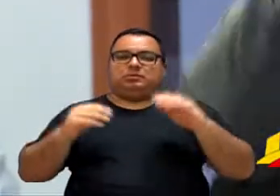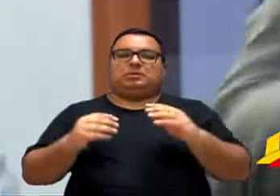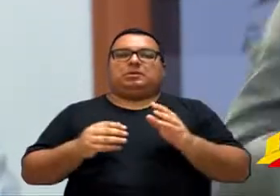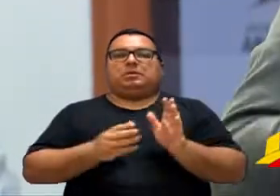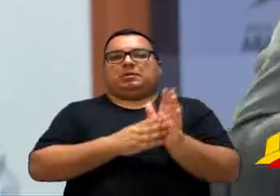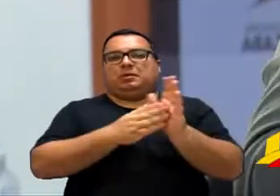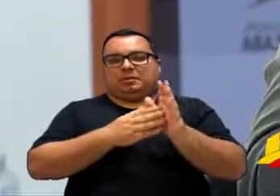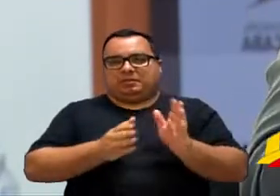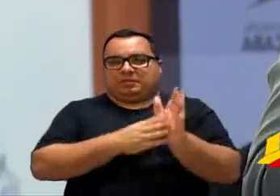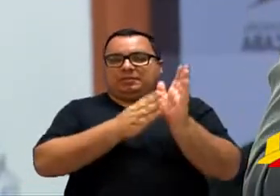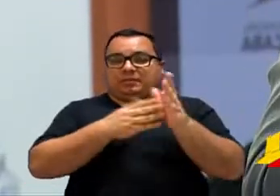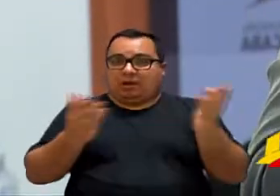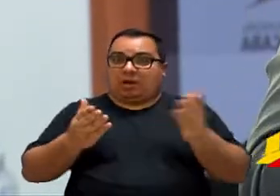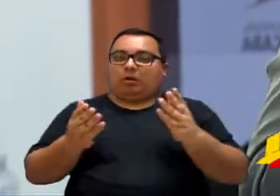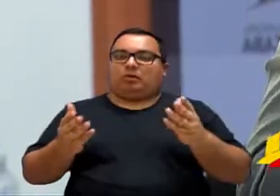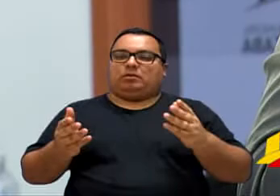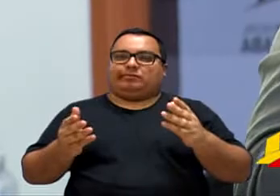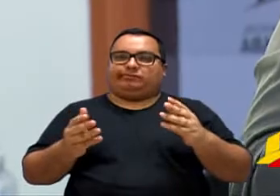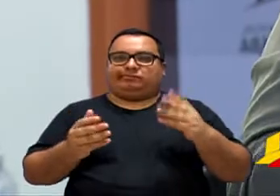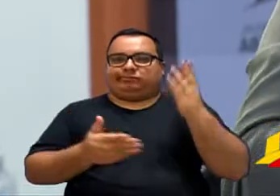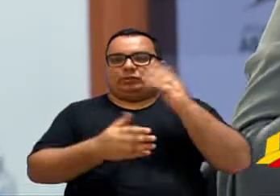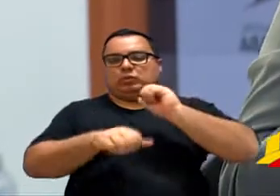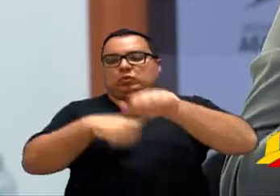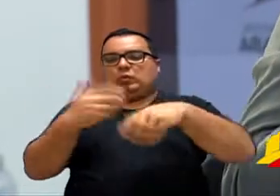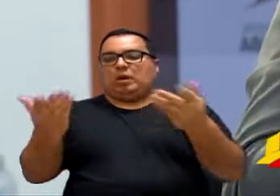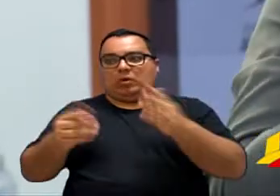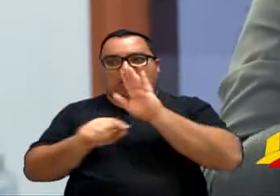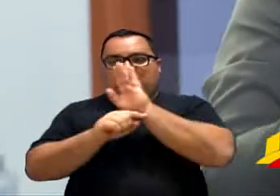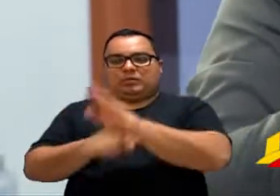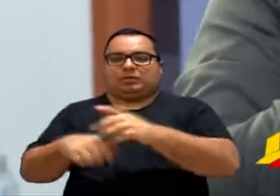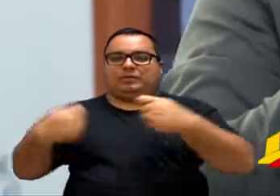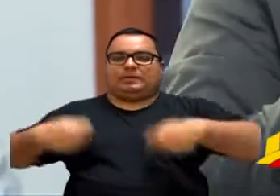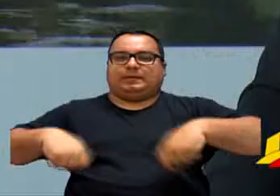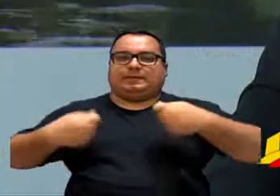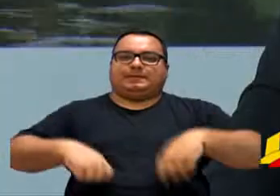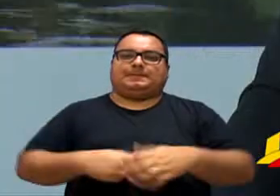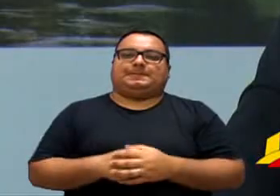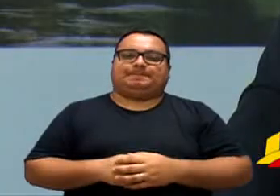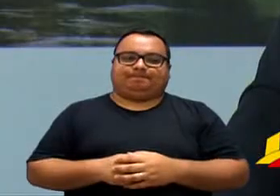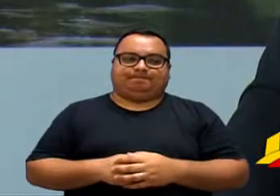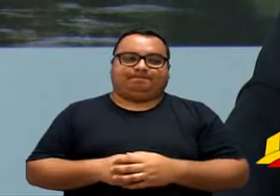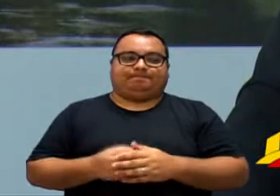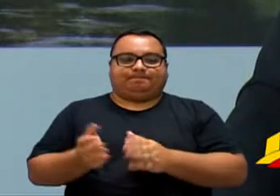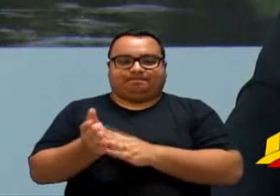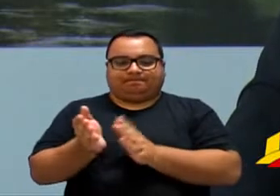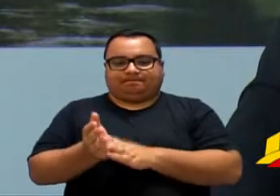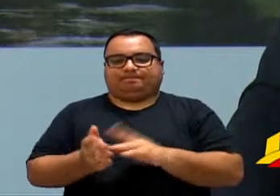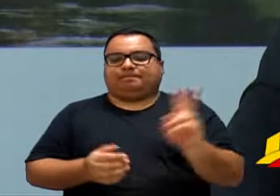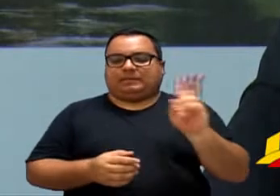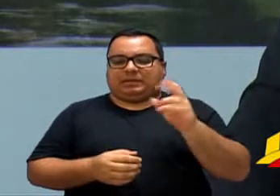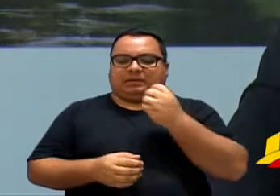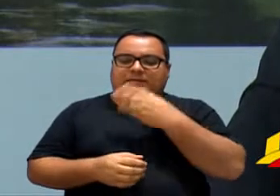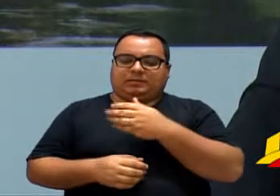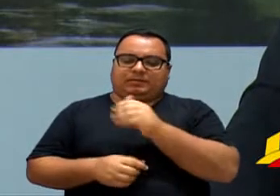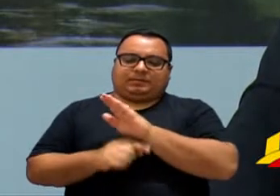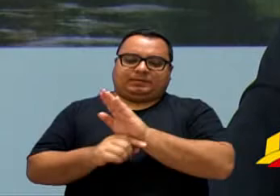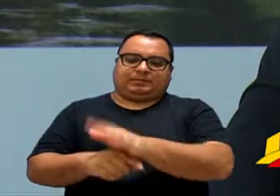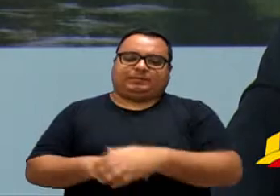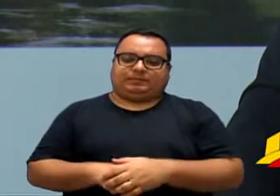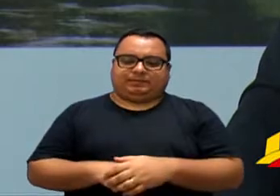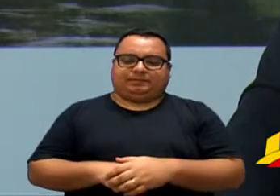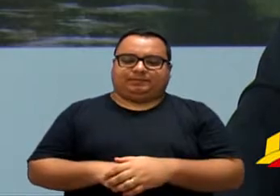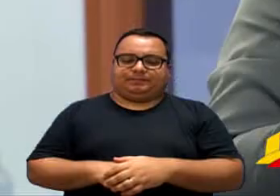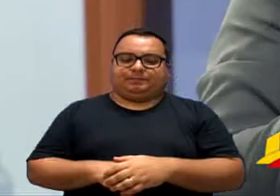é agora que ele precisa de ajuda Doutor Hélio brasileiro ainda mais quem pagou o convênio a vida inteira Deus abençoe e hoje também